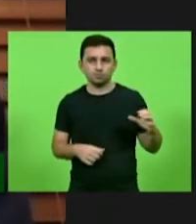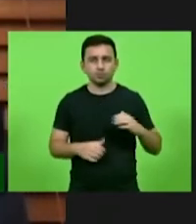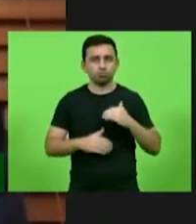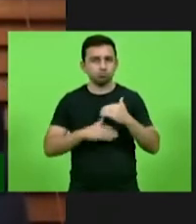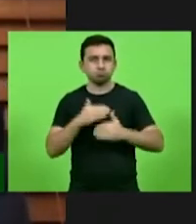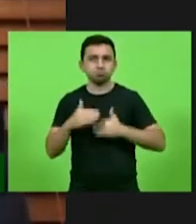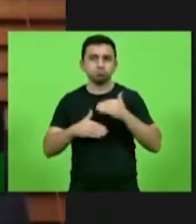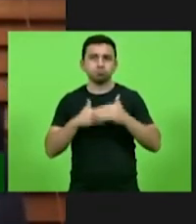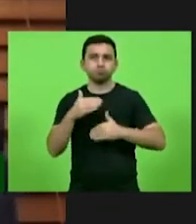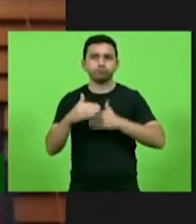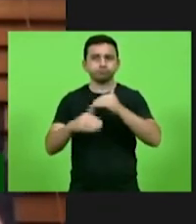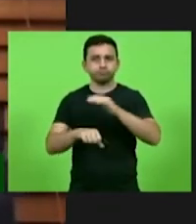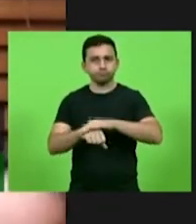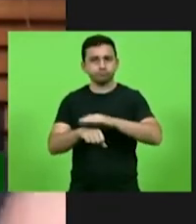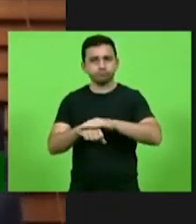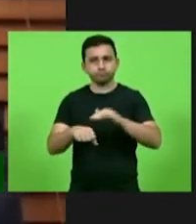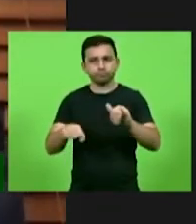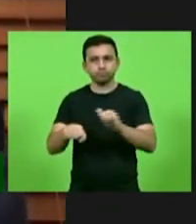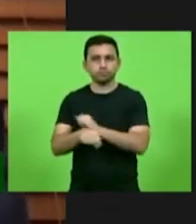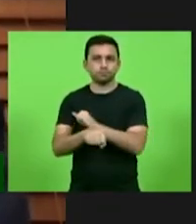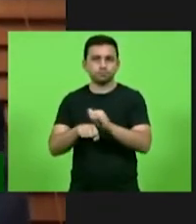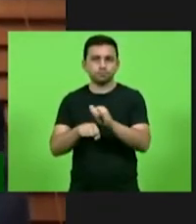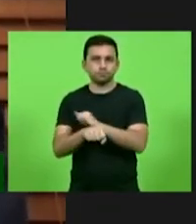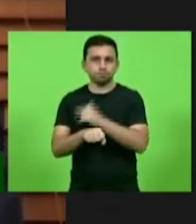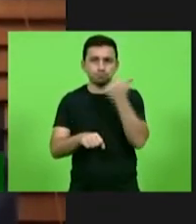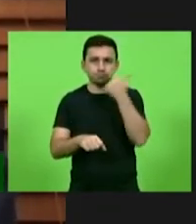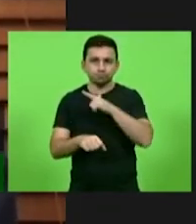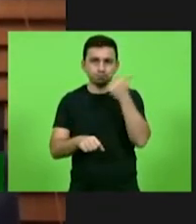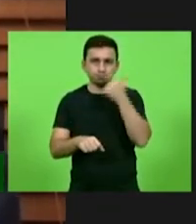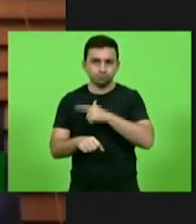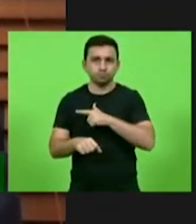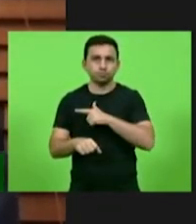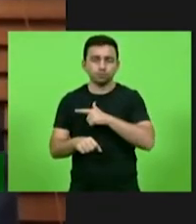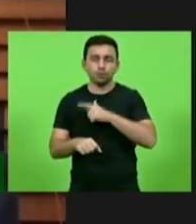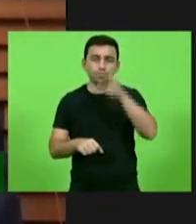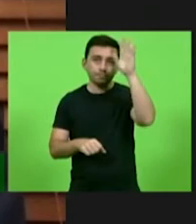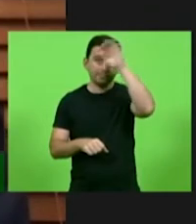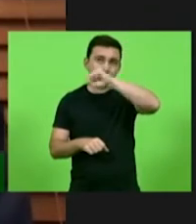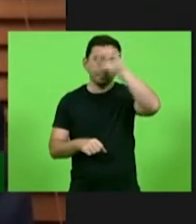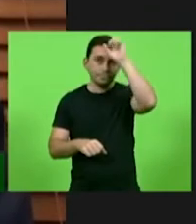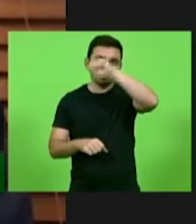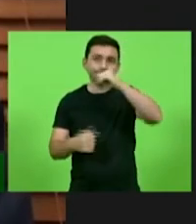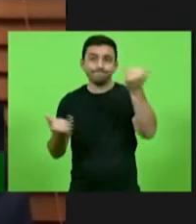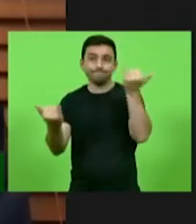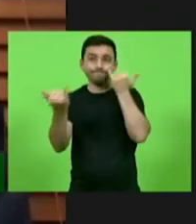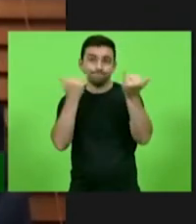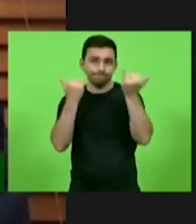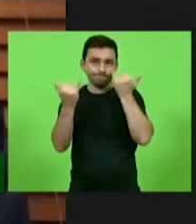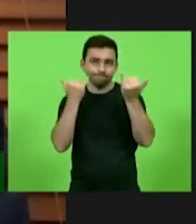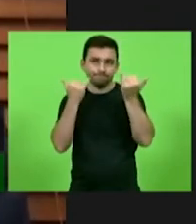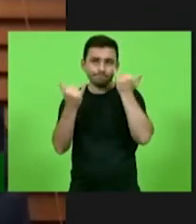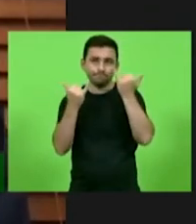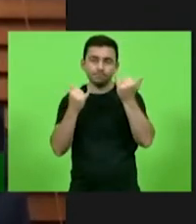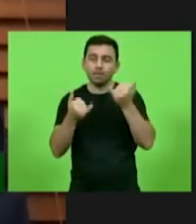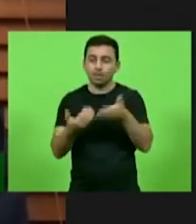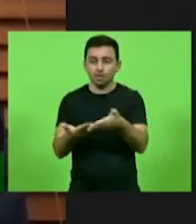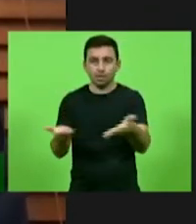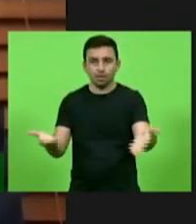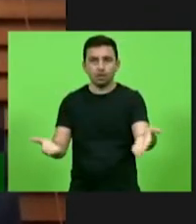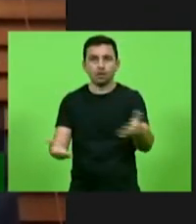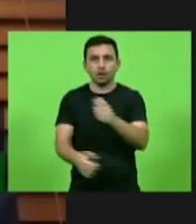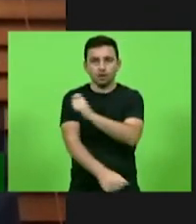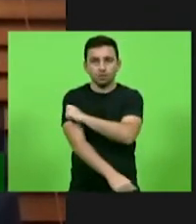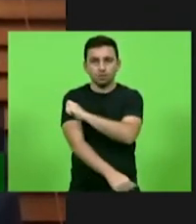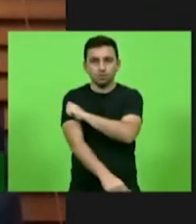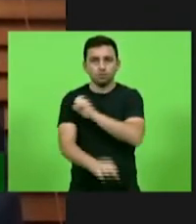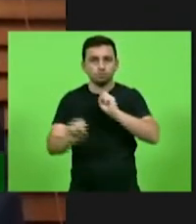né, ações para esse desenvolvimento de aprendizado, de informação aos alunos do ensino médio,